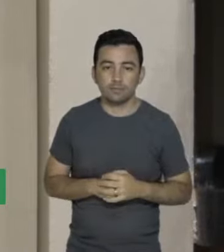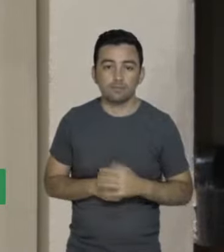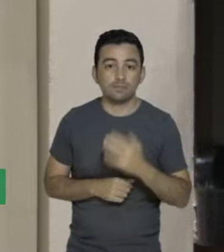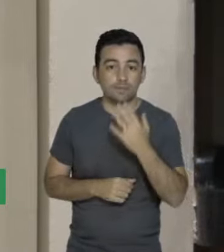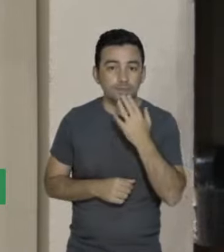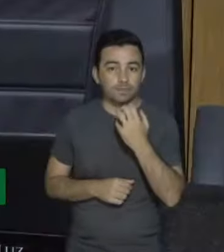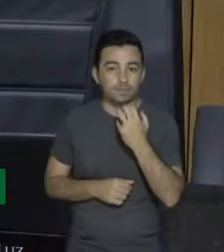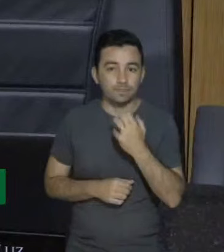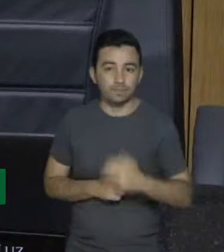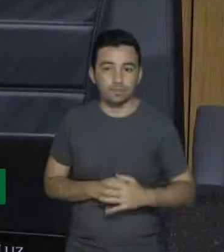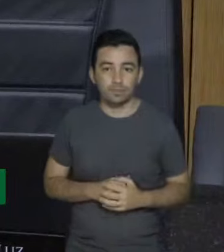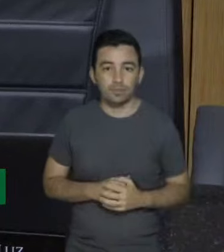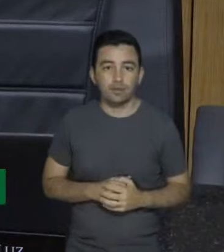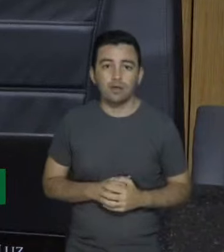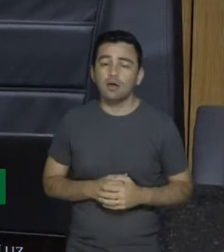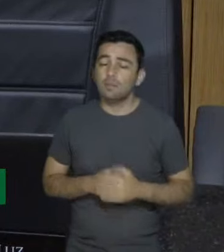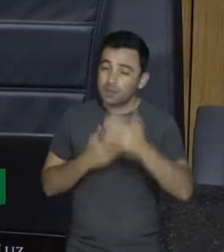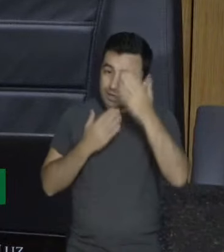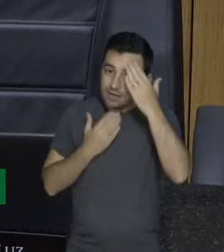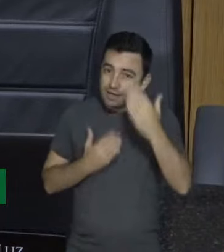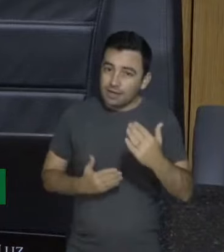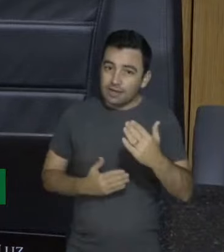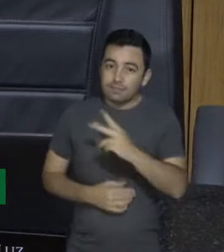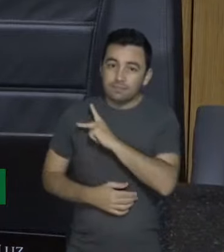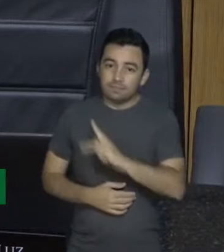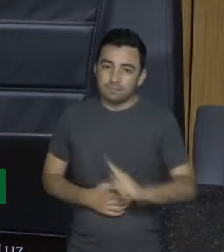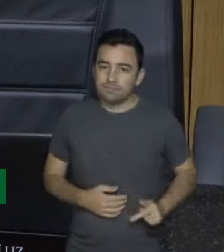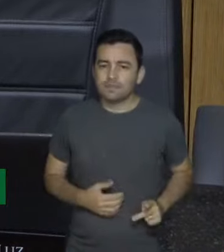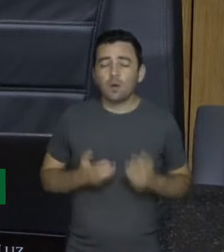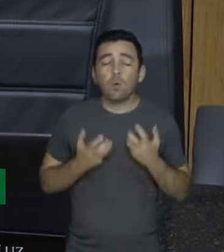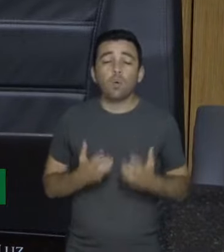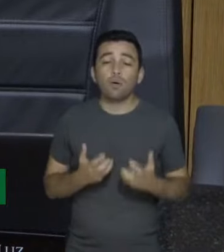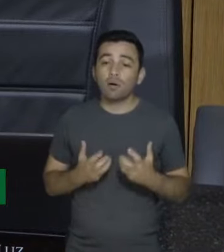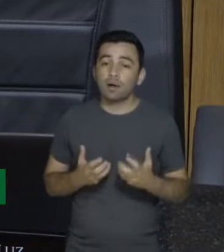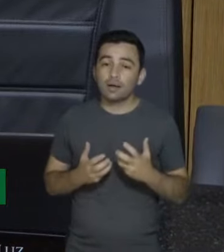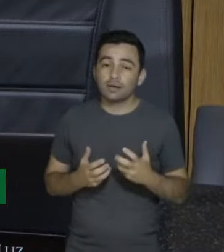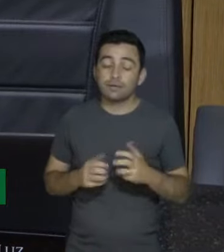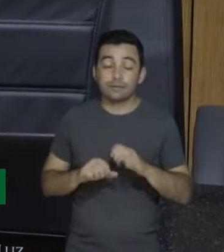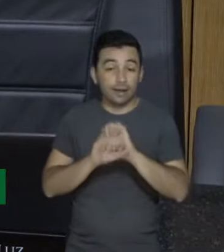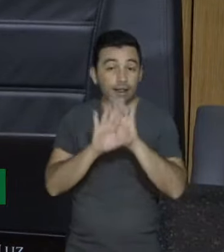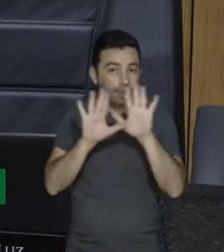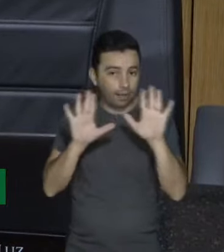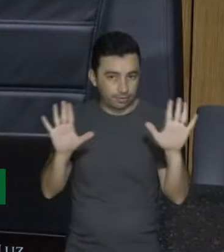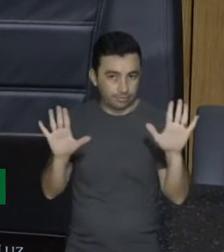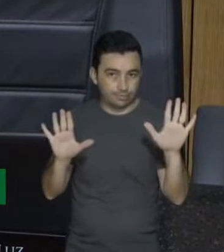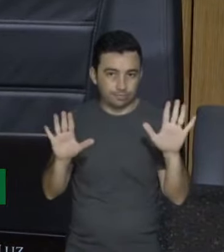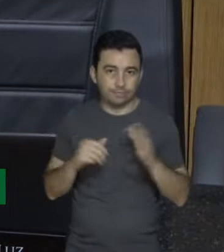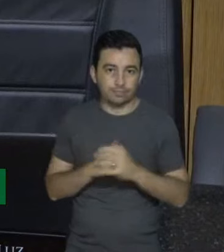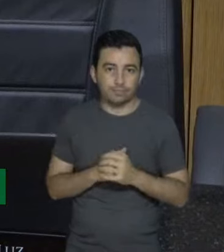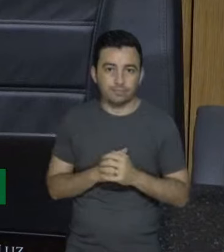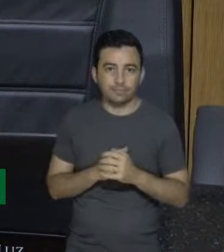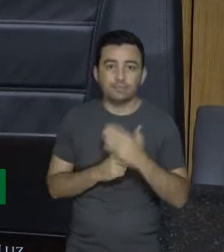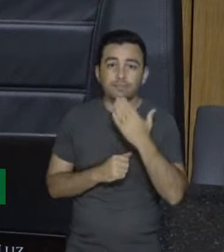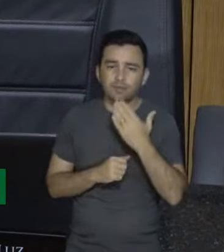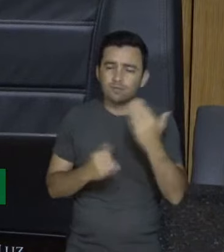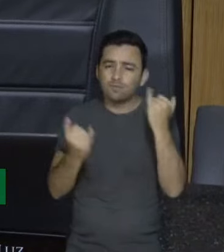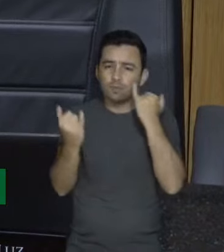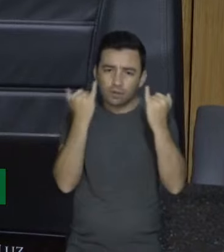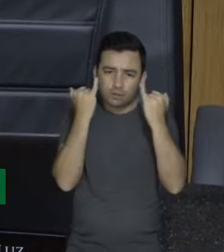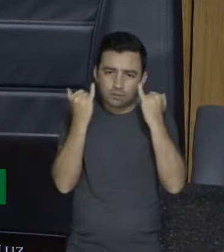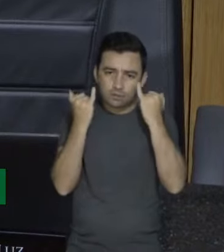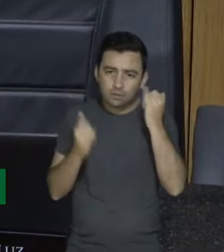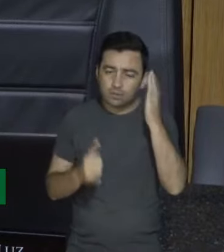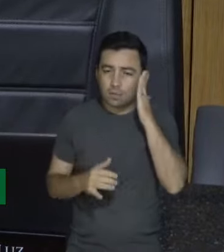Deputado Marquito obrigado senhor presidente queria só ele se dá um pouco esse nosso a gente tá pedindo informações para